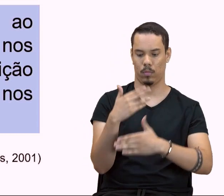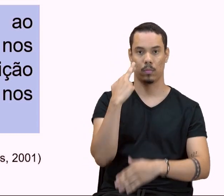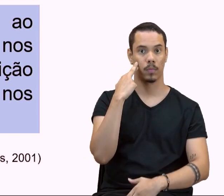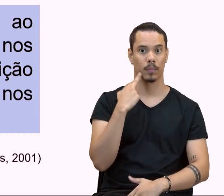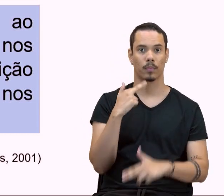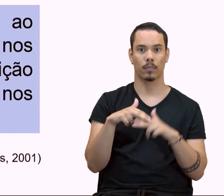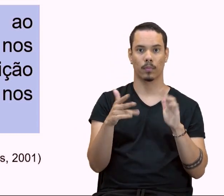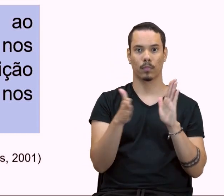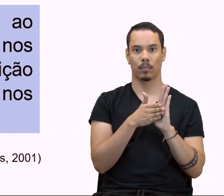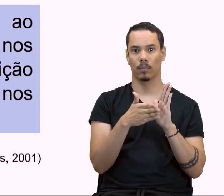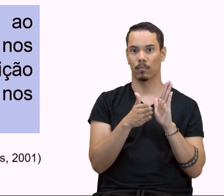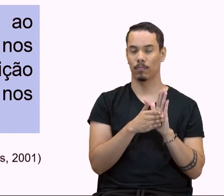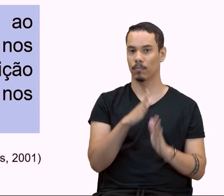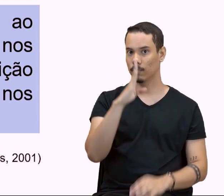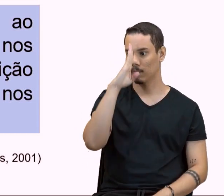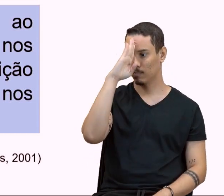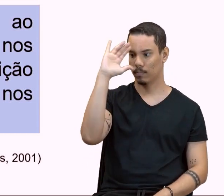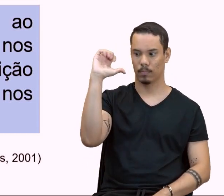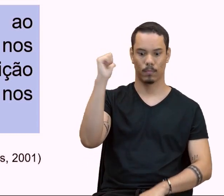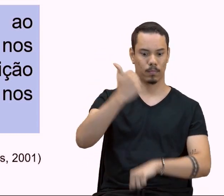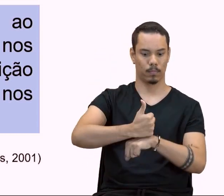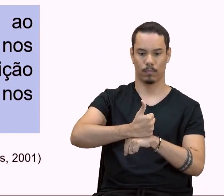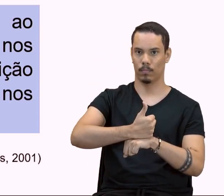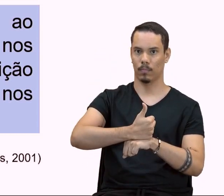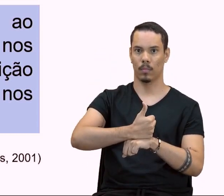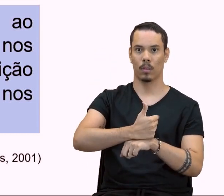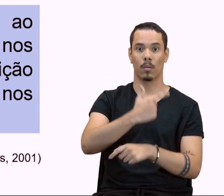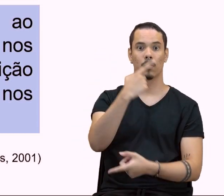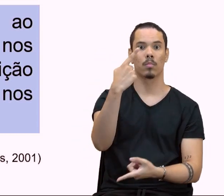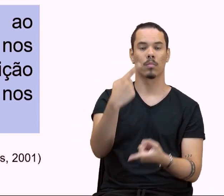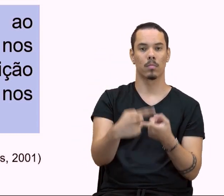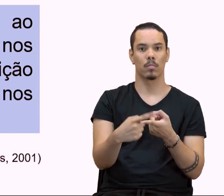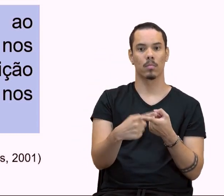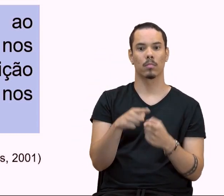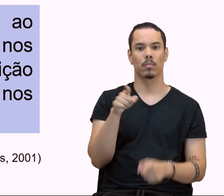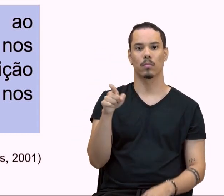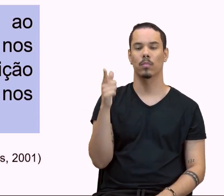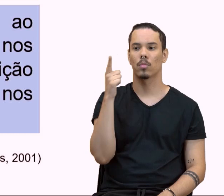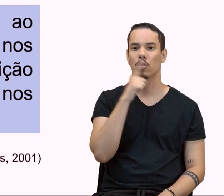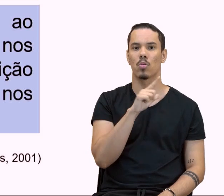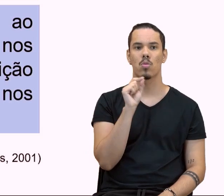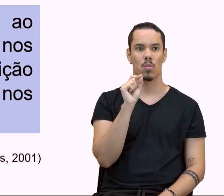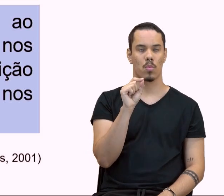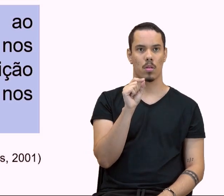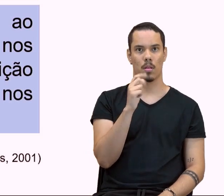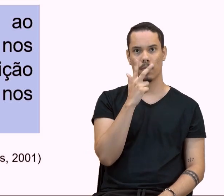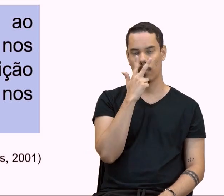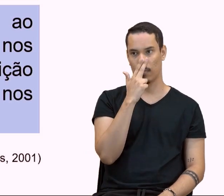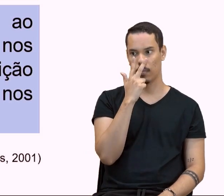proposta pioneira, ou seja, ela vem como sendo